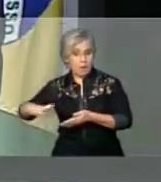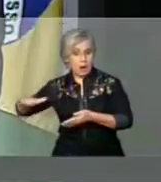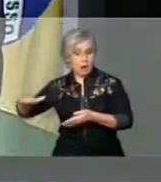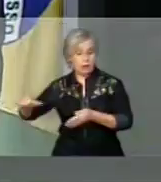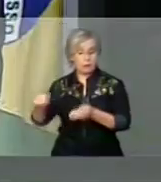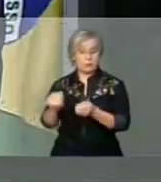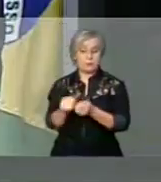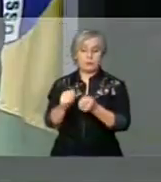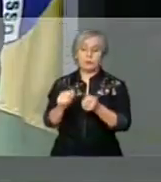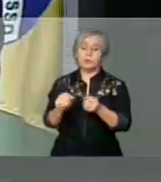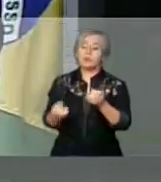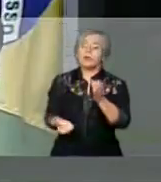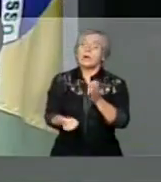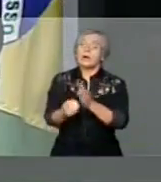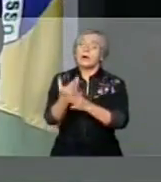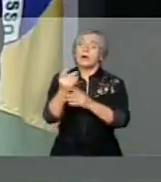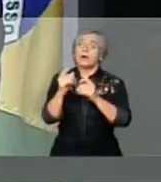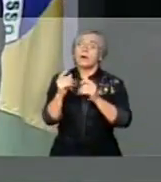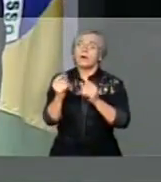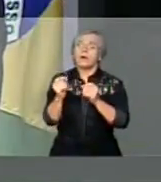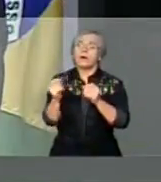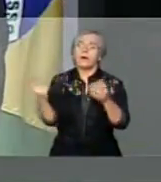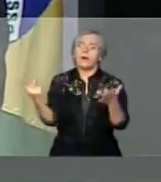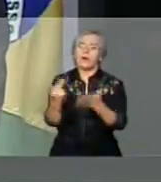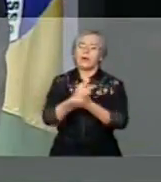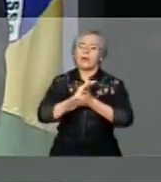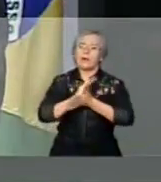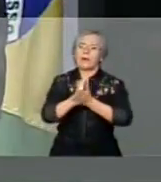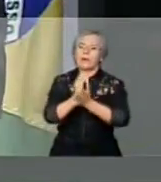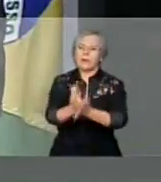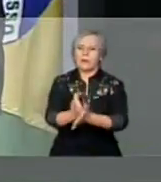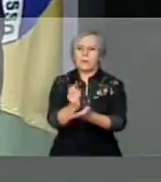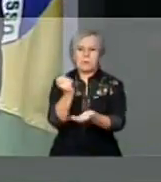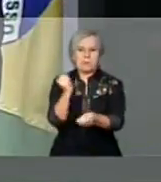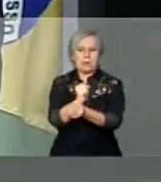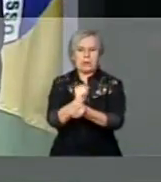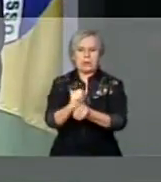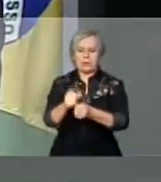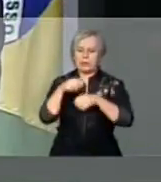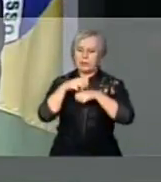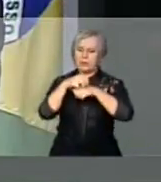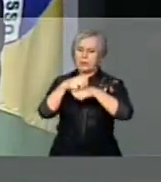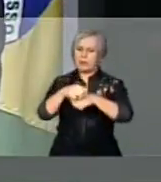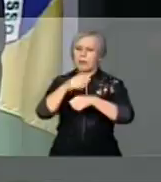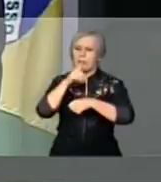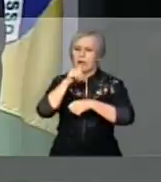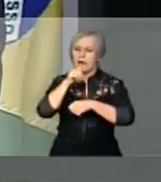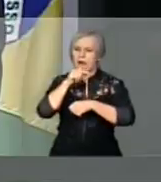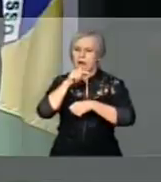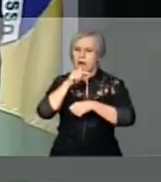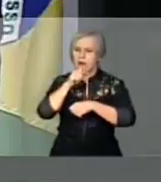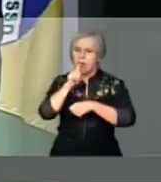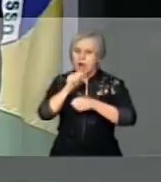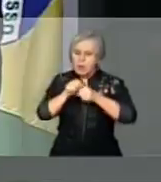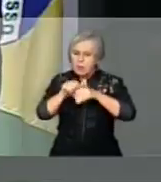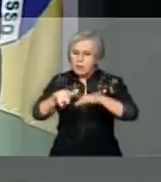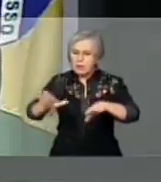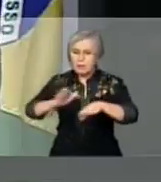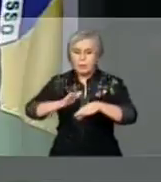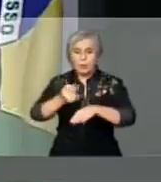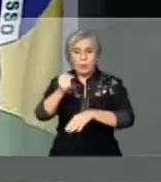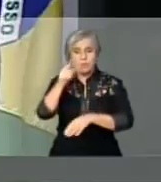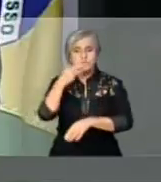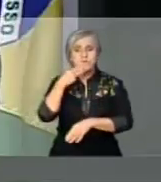produzindo o comprometimento do abastecimento de água de mais de 800 mil habitantes, quase 1 milhão de